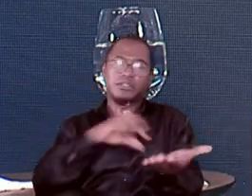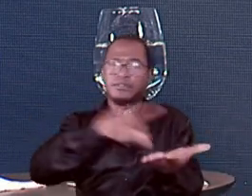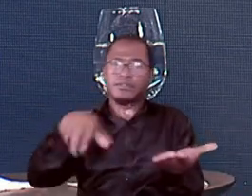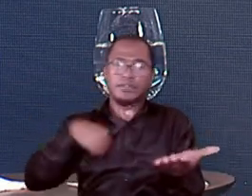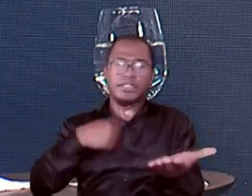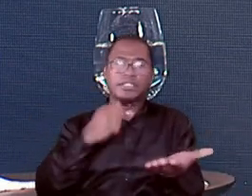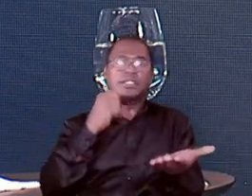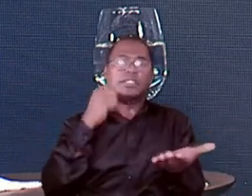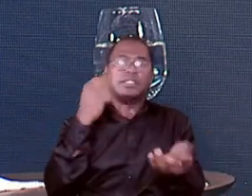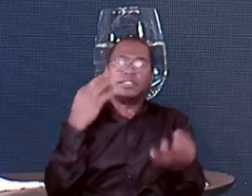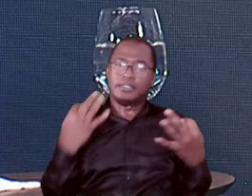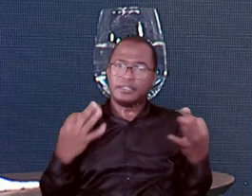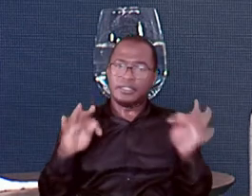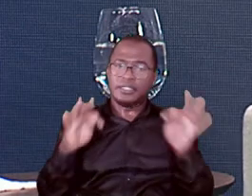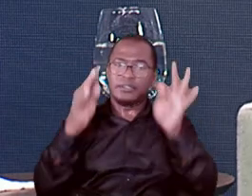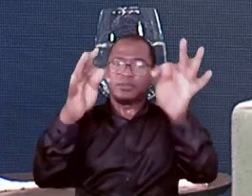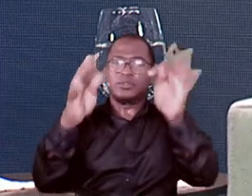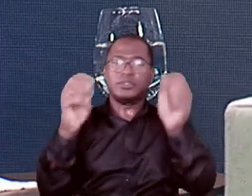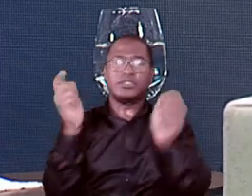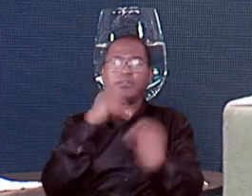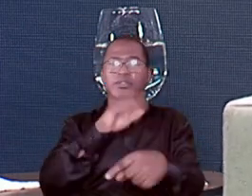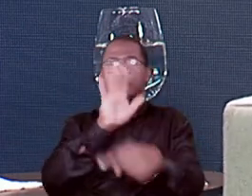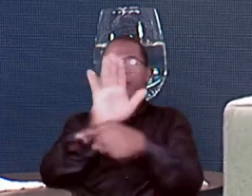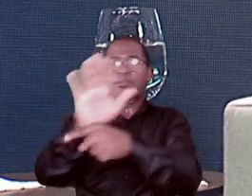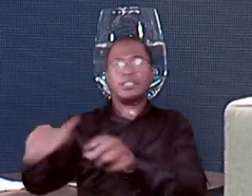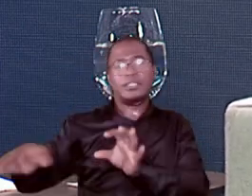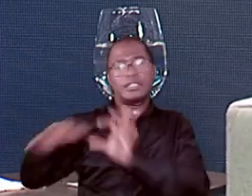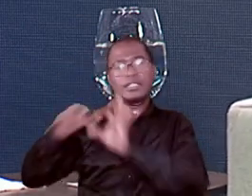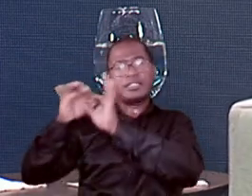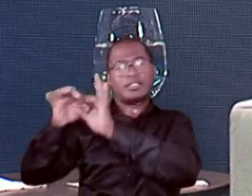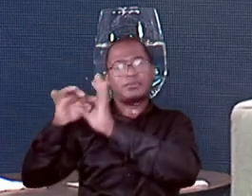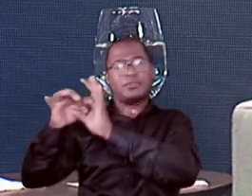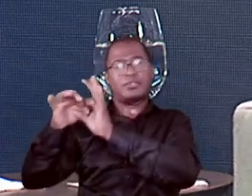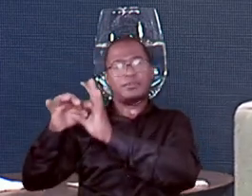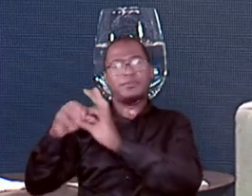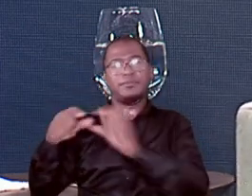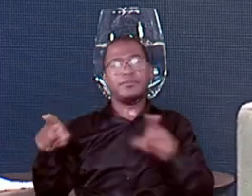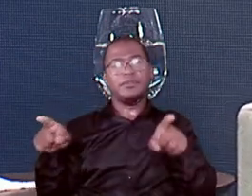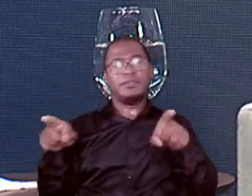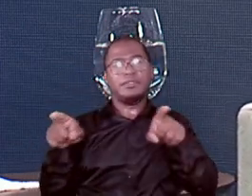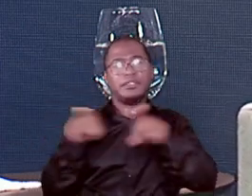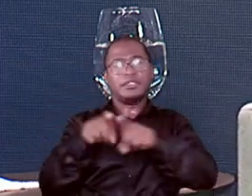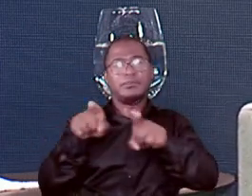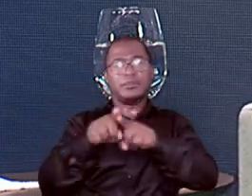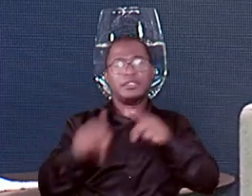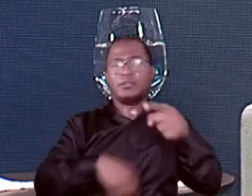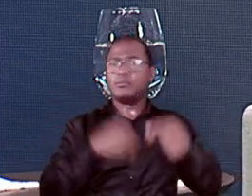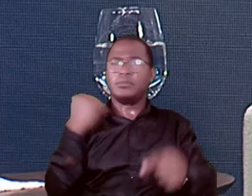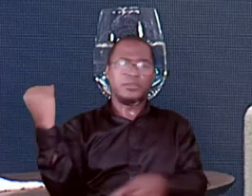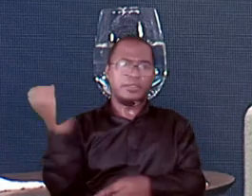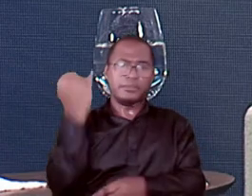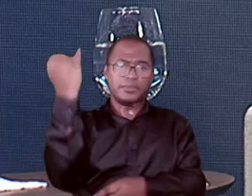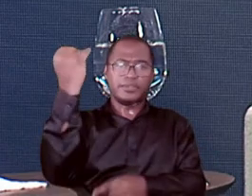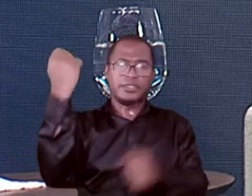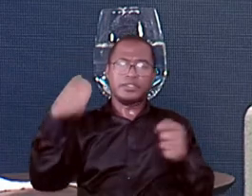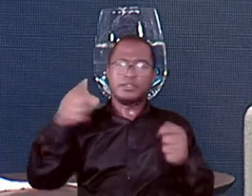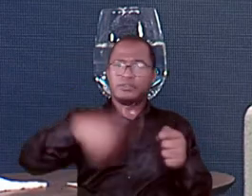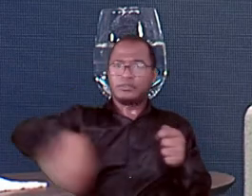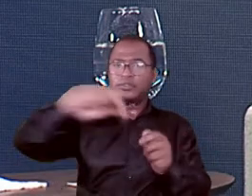é e também é tem um ponto super importante né hoje quando a gente analisa